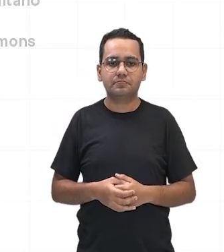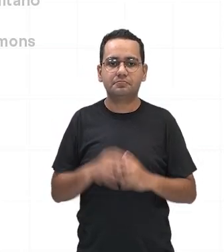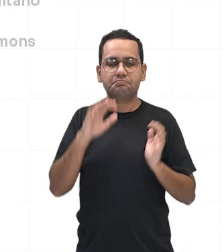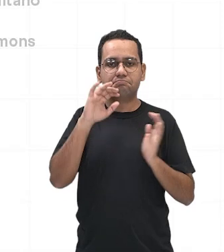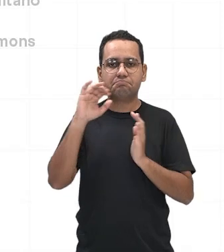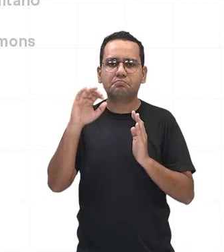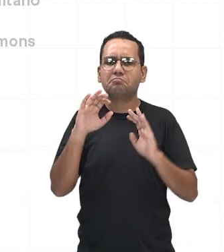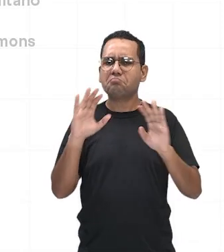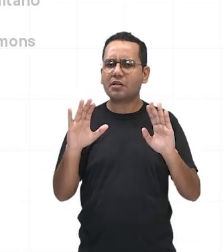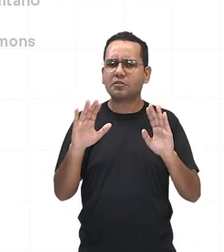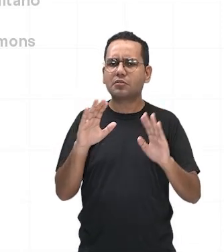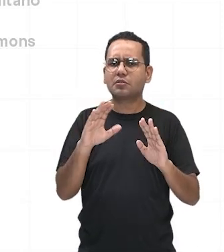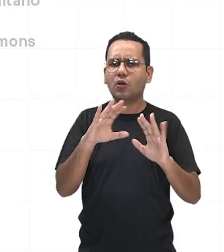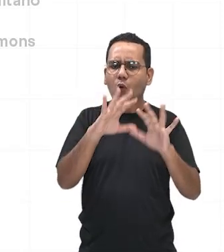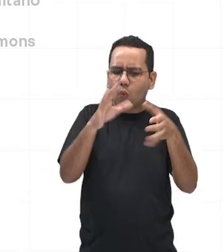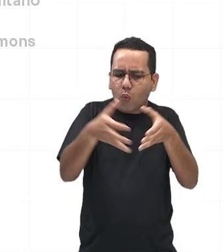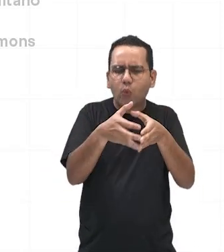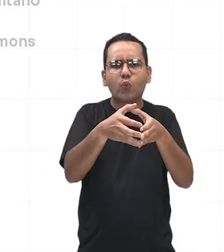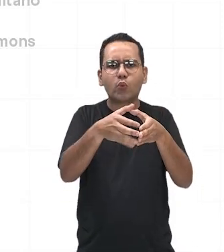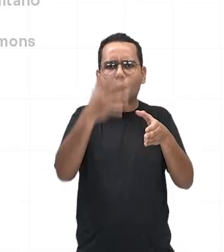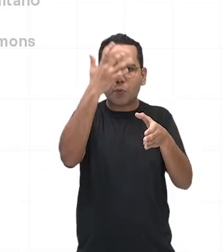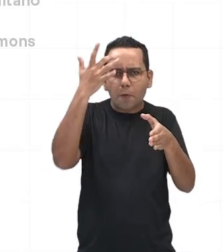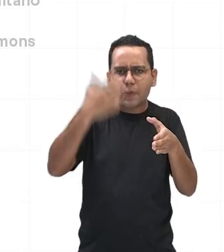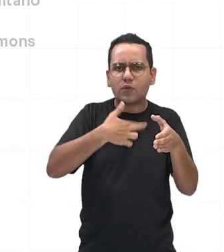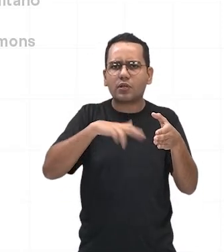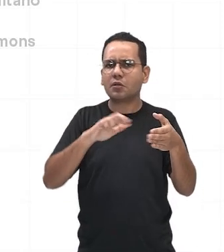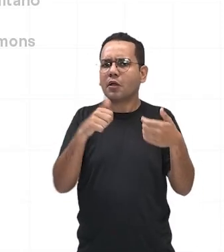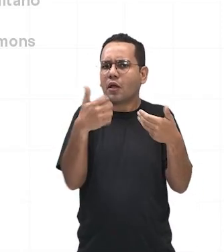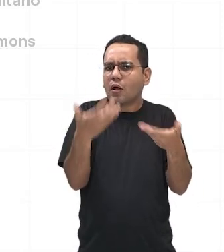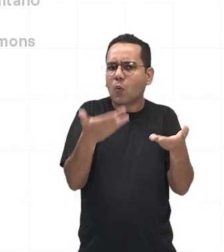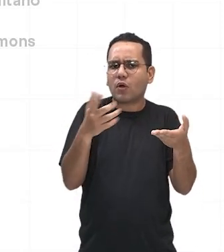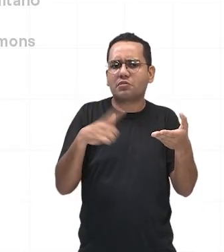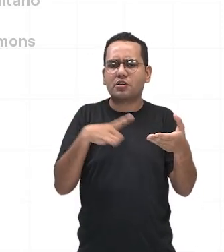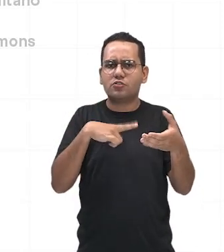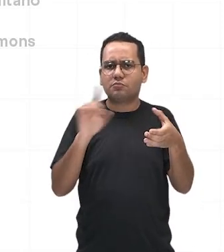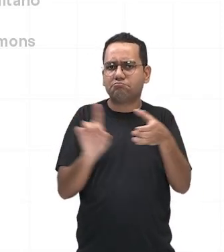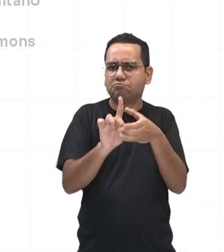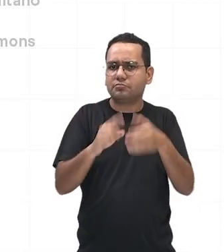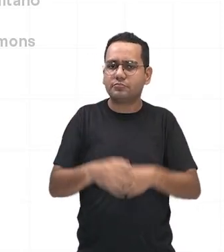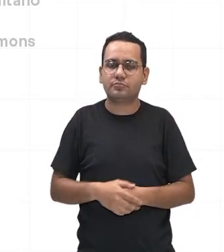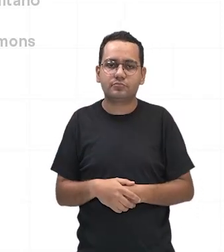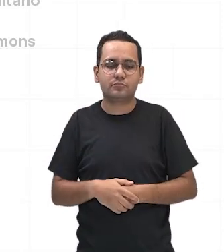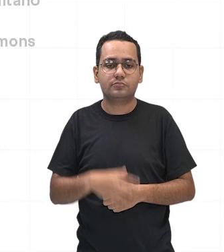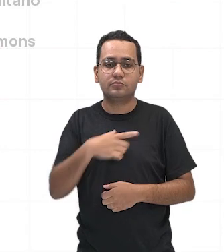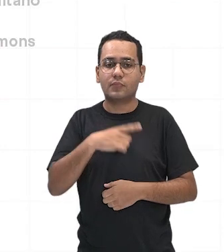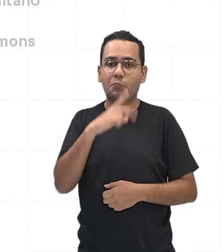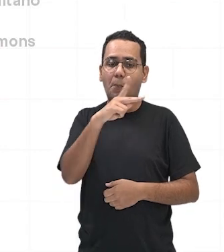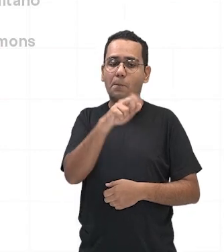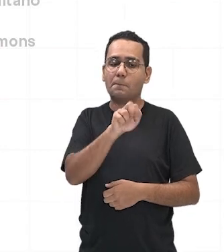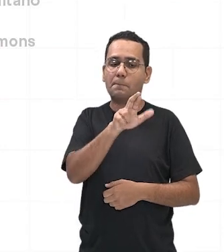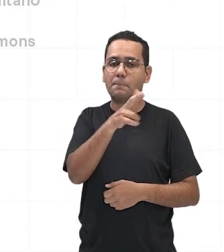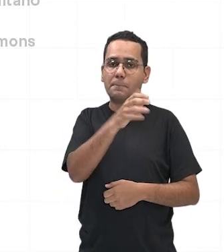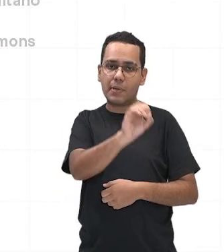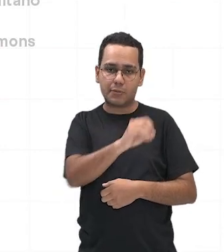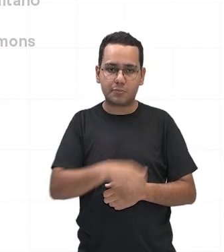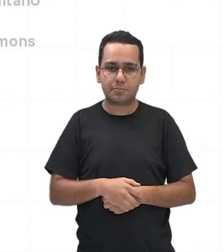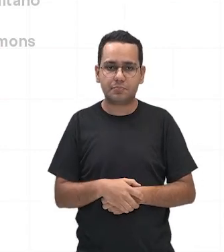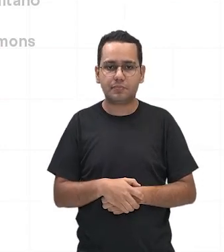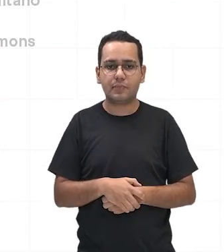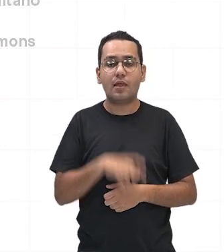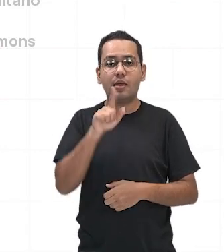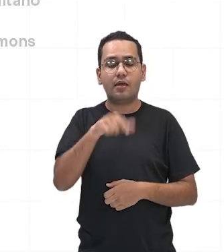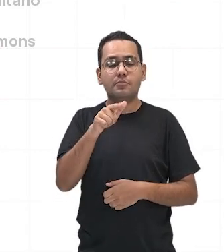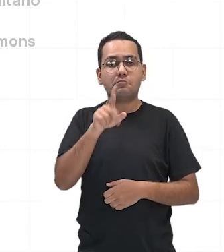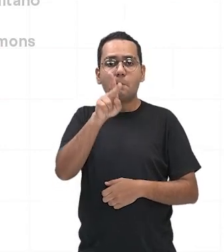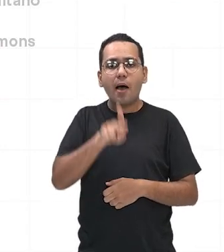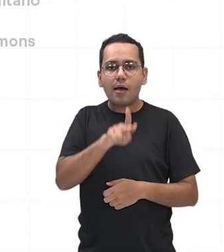então, por quê, professora? A gente tem, então, aí, né, a figura, então, do pároco, que é, então, o padre responsável